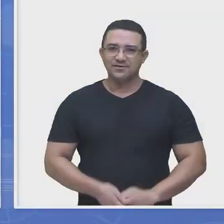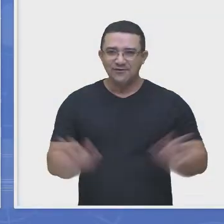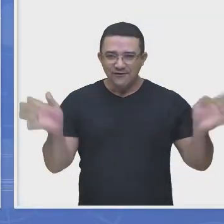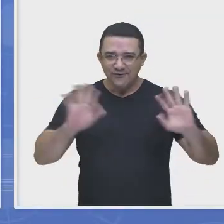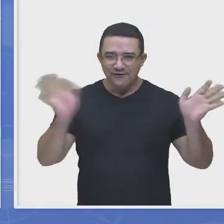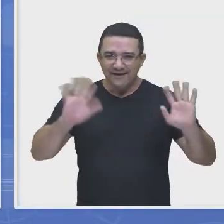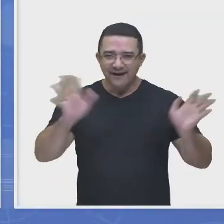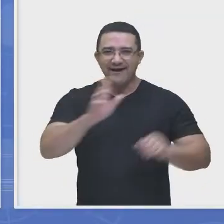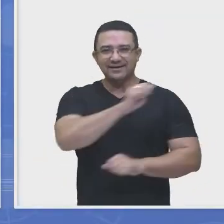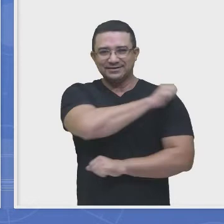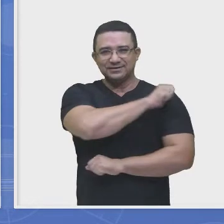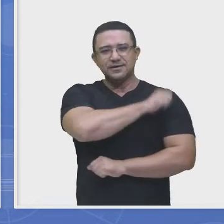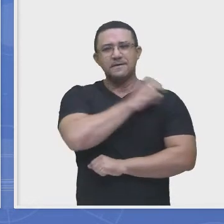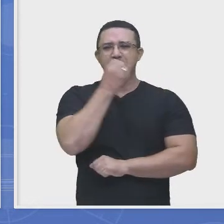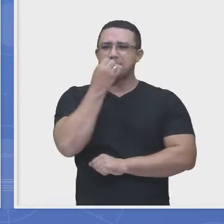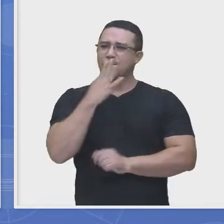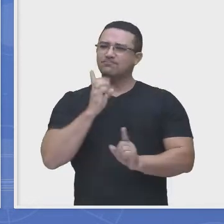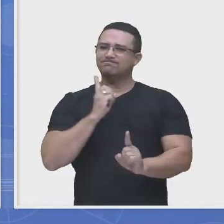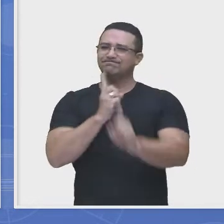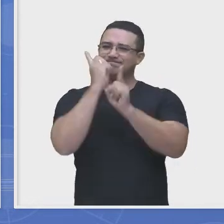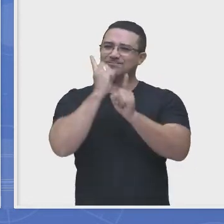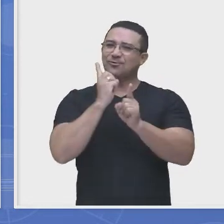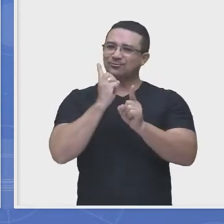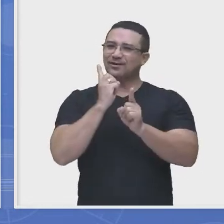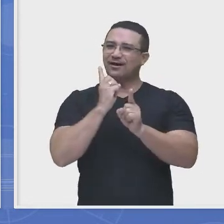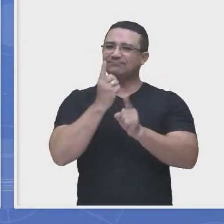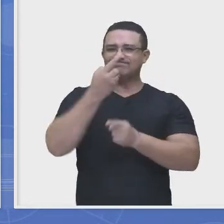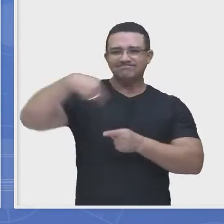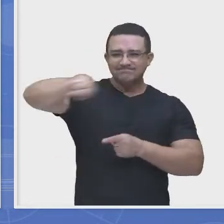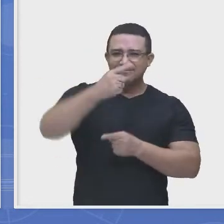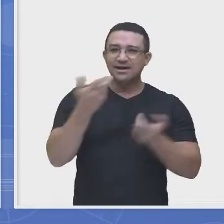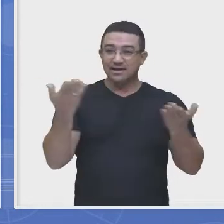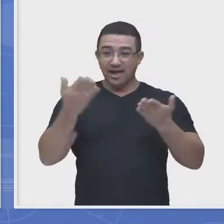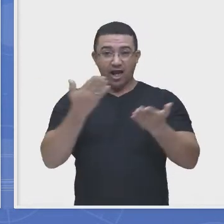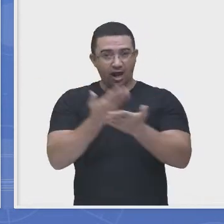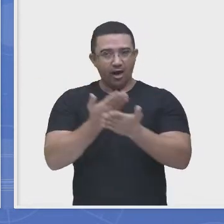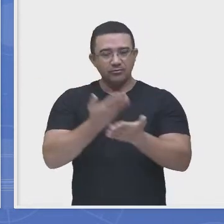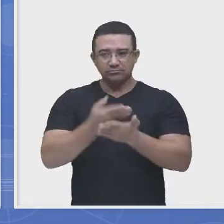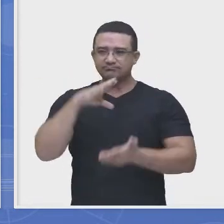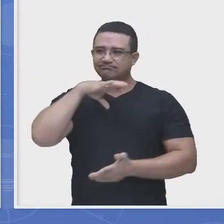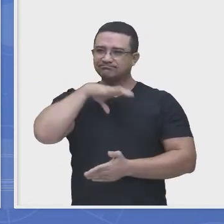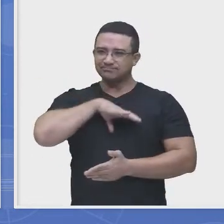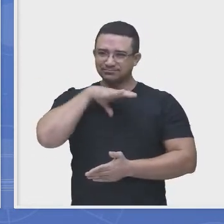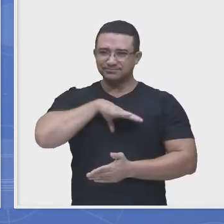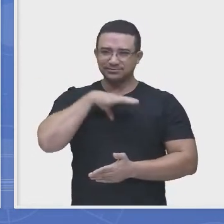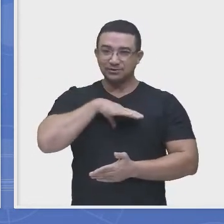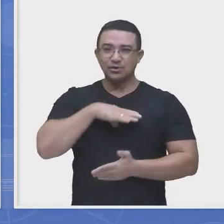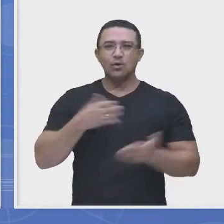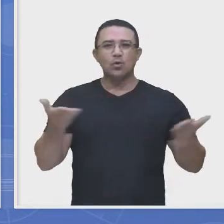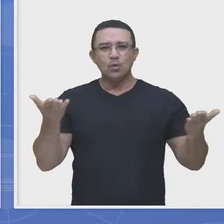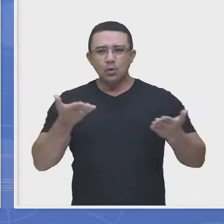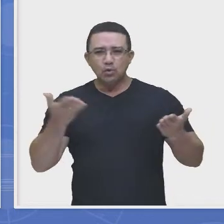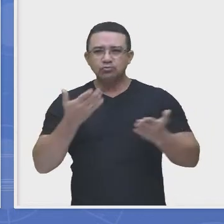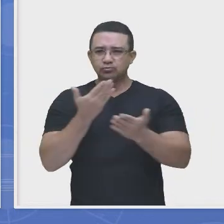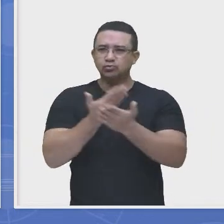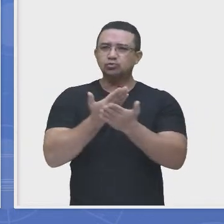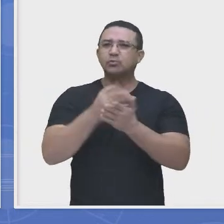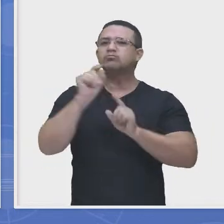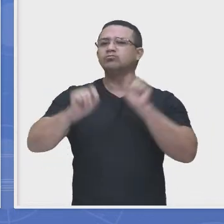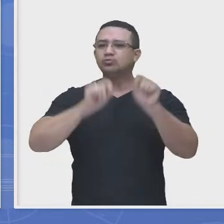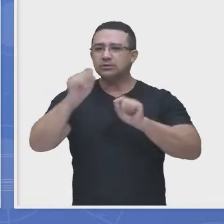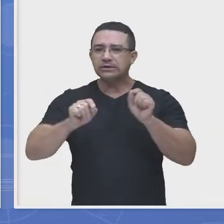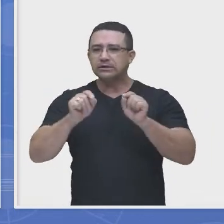Olá, alunos! Que bom encontrar vocês para a nossa aula de língua portuguesa. Hoje vamos estudar mais uma vez